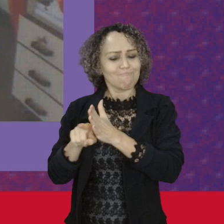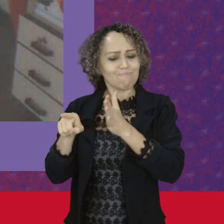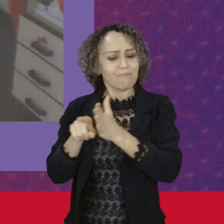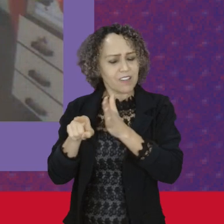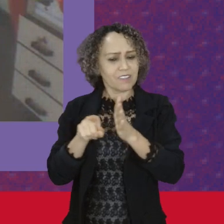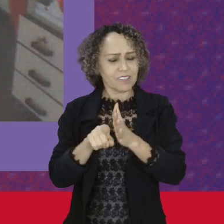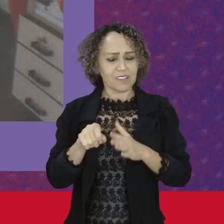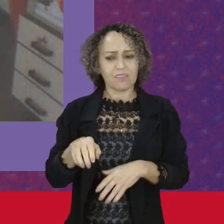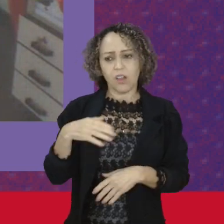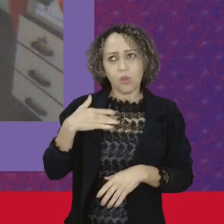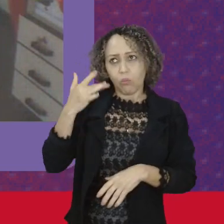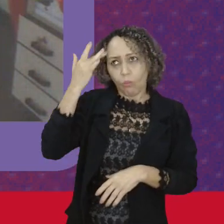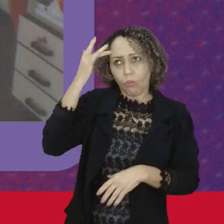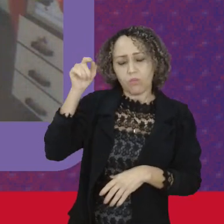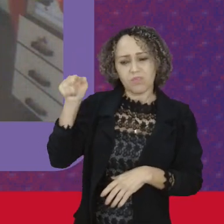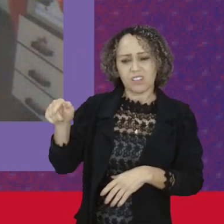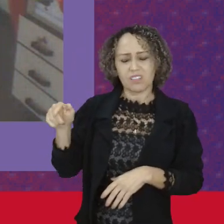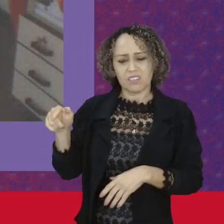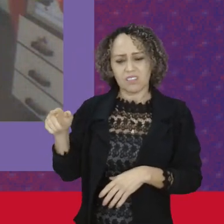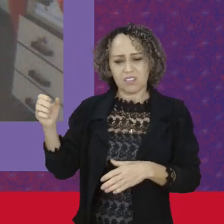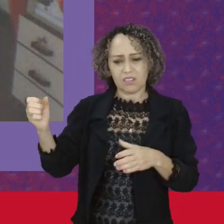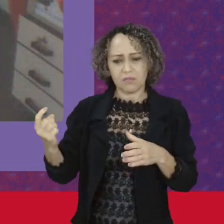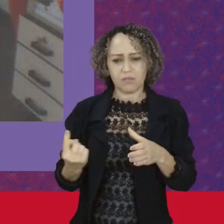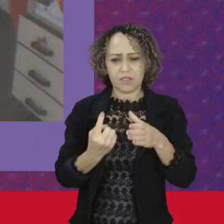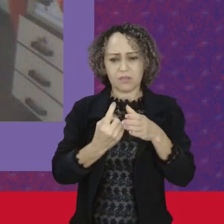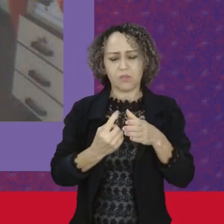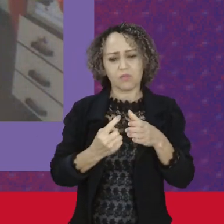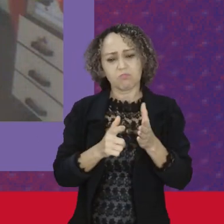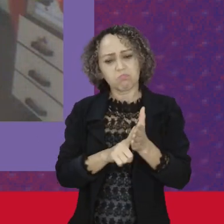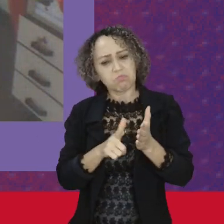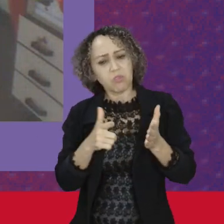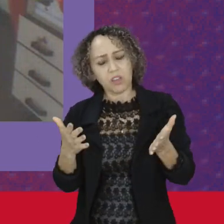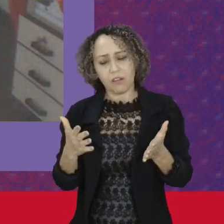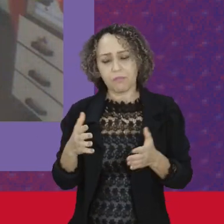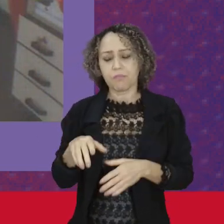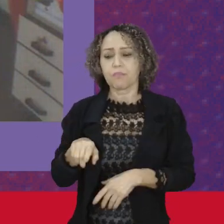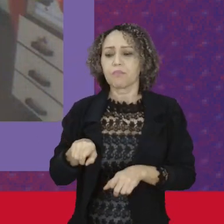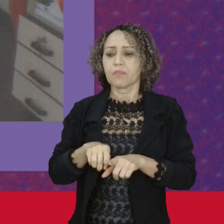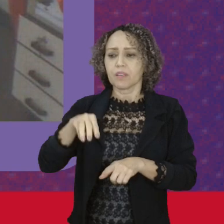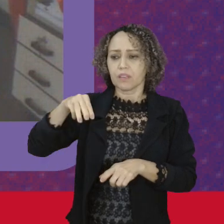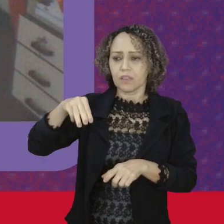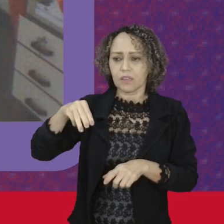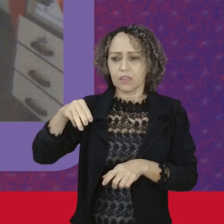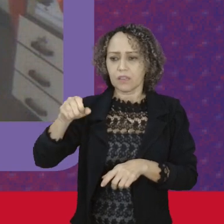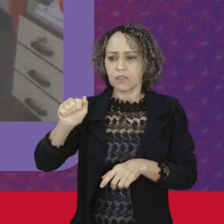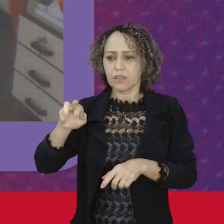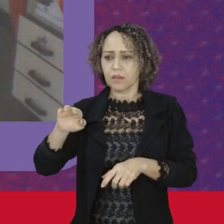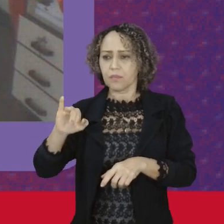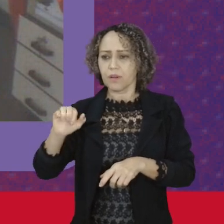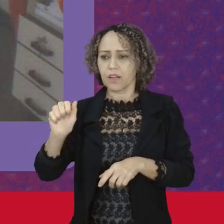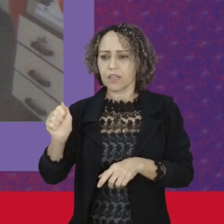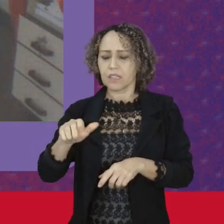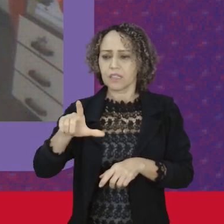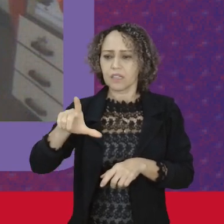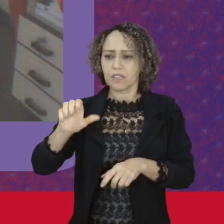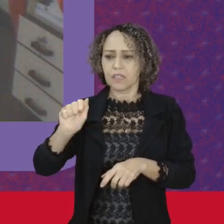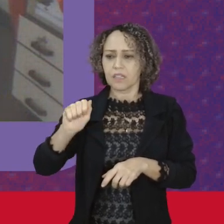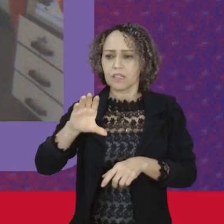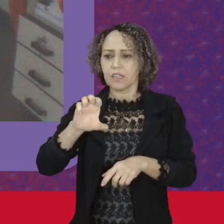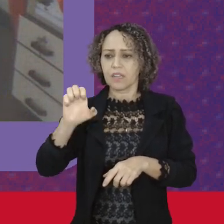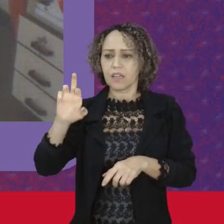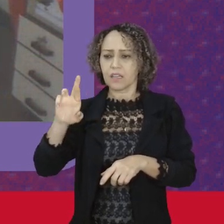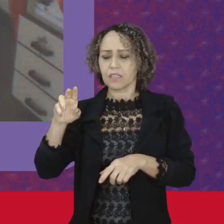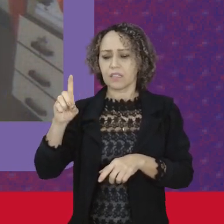ela participou de algum jornal, não sei, mas a Maria Lacerda, ela vai participar de uma imprensa mais anarquista,